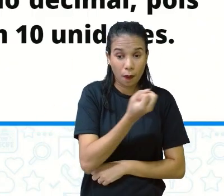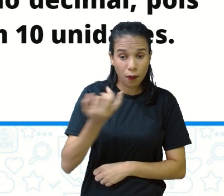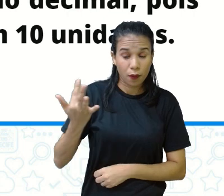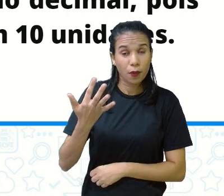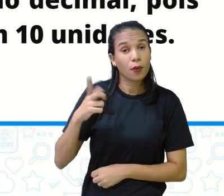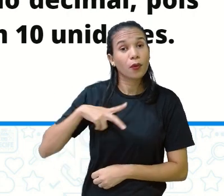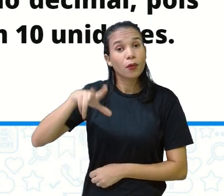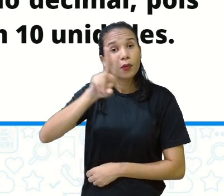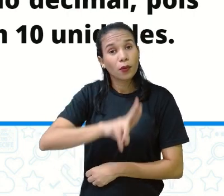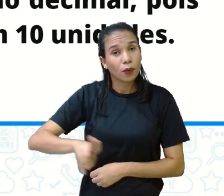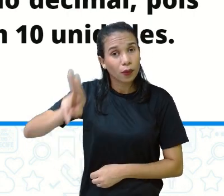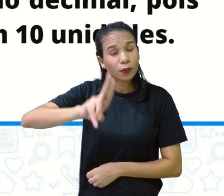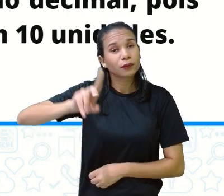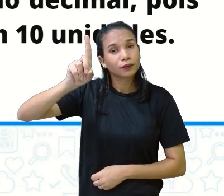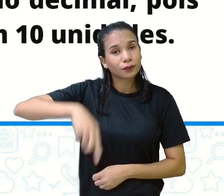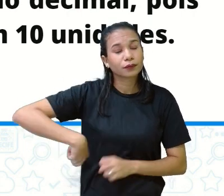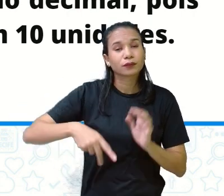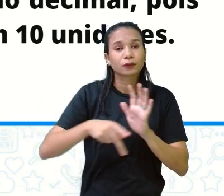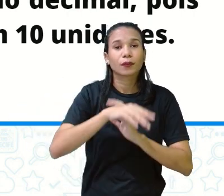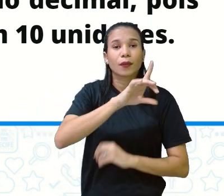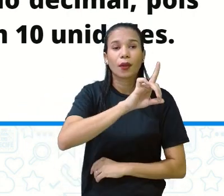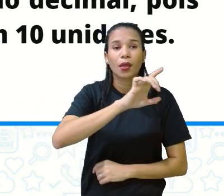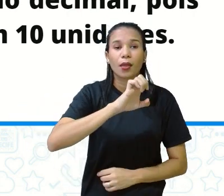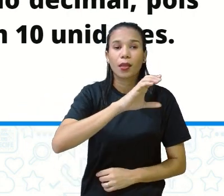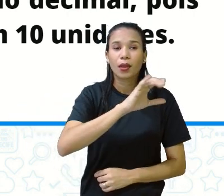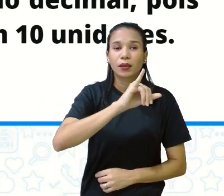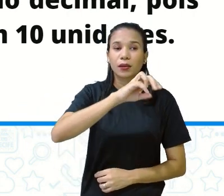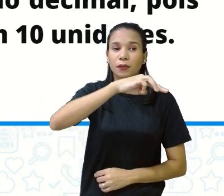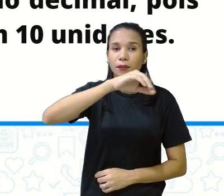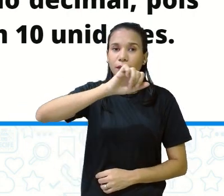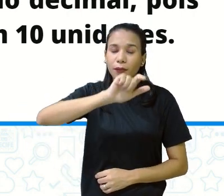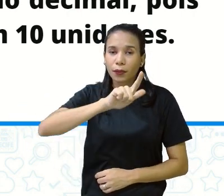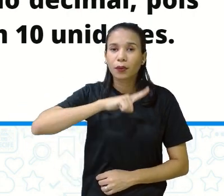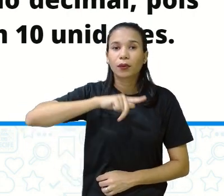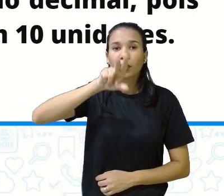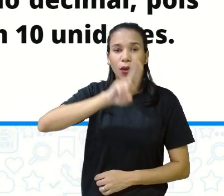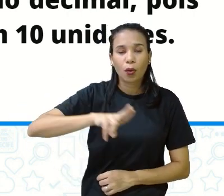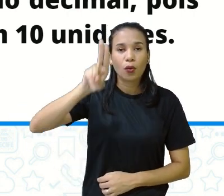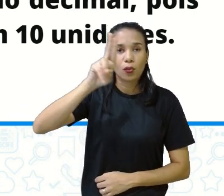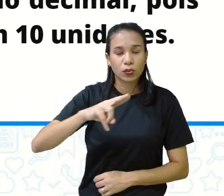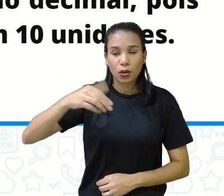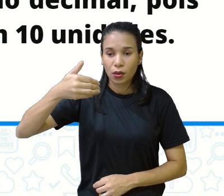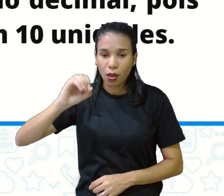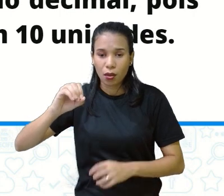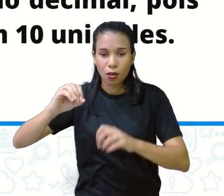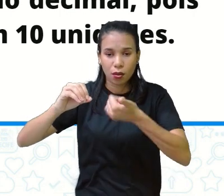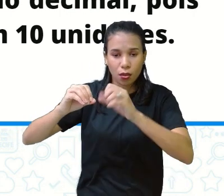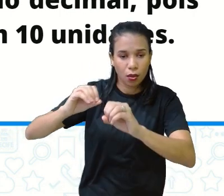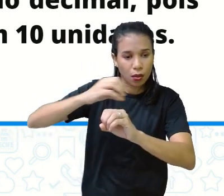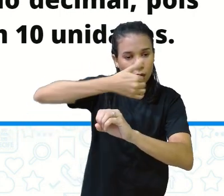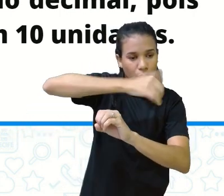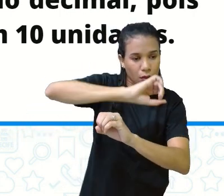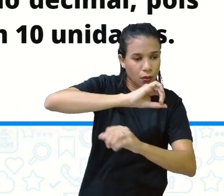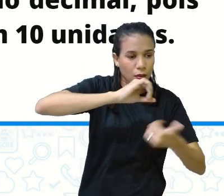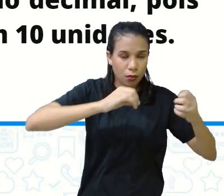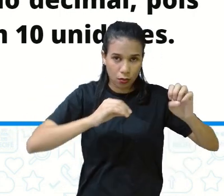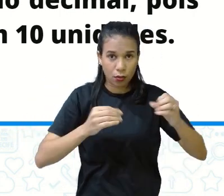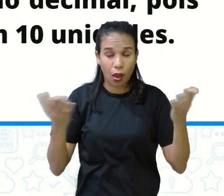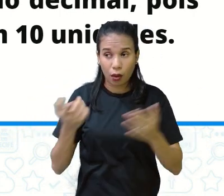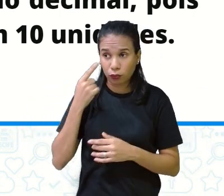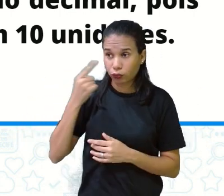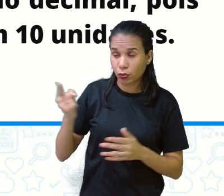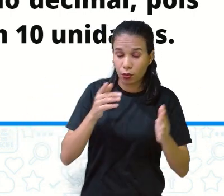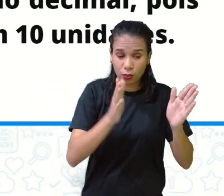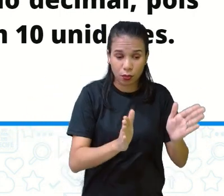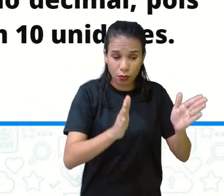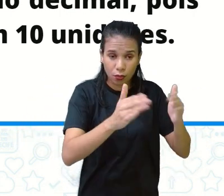normalmente usamos é o sistema decimal, pois os agrupamentos são feitos de 10 em 10 unidades. Eu trouxe o material dourado para